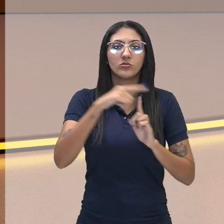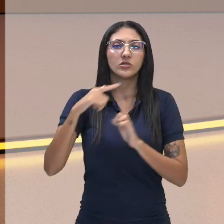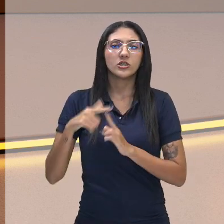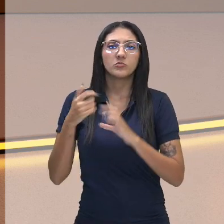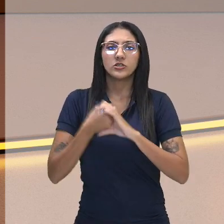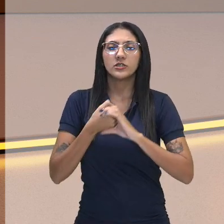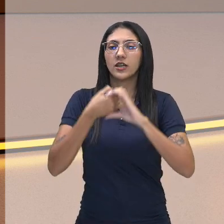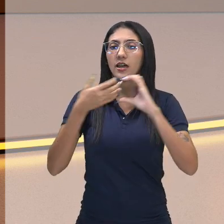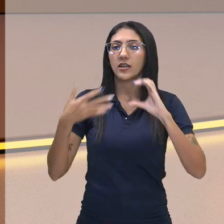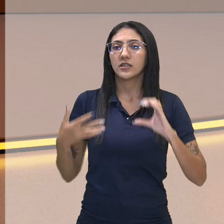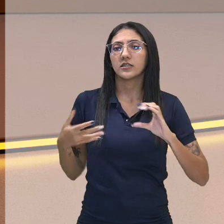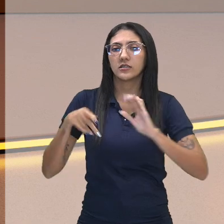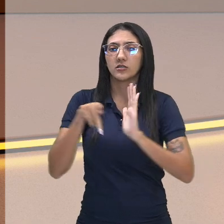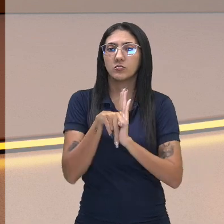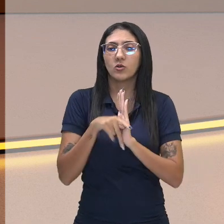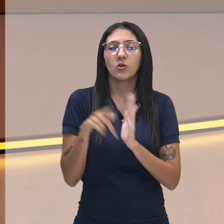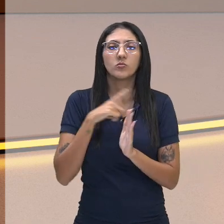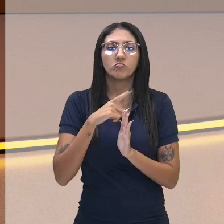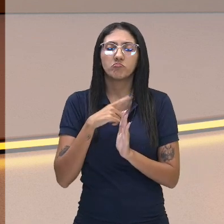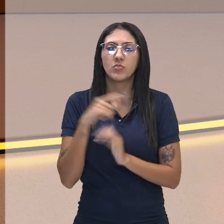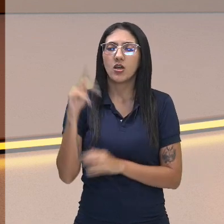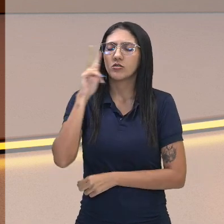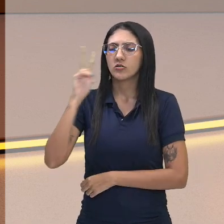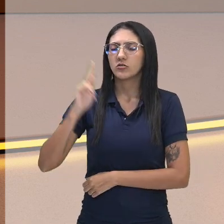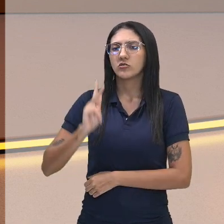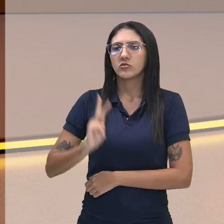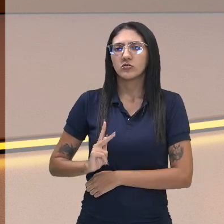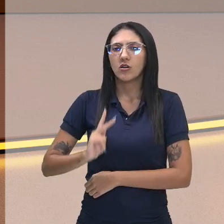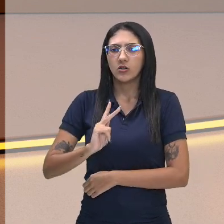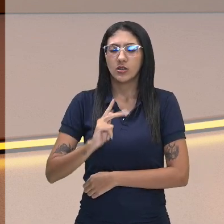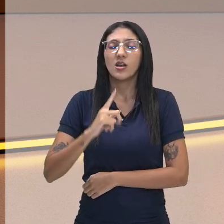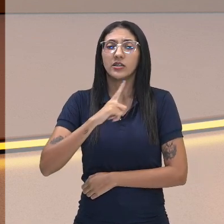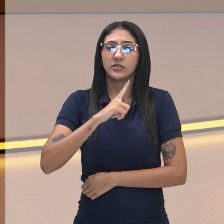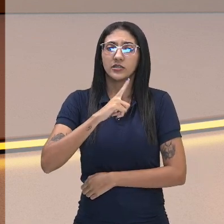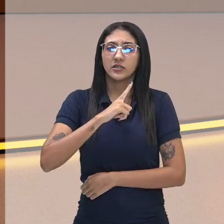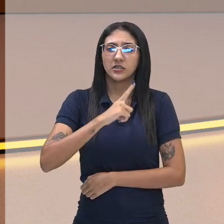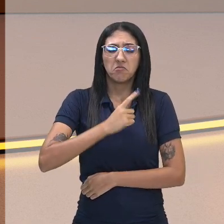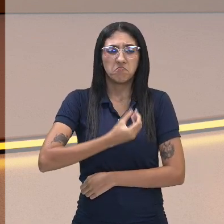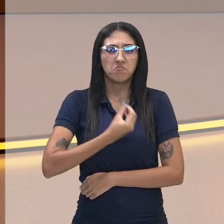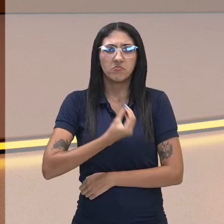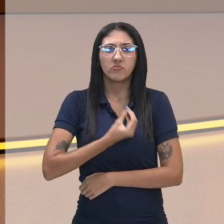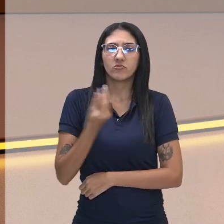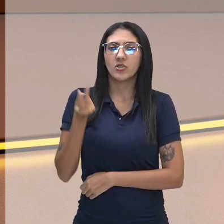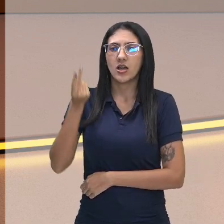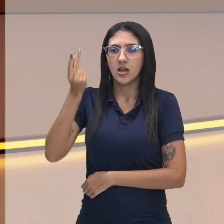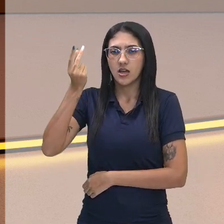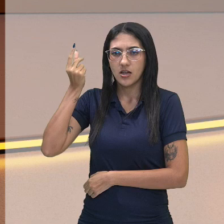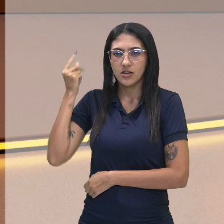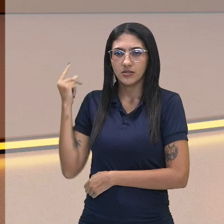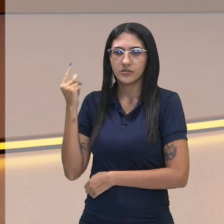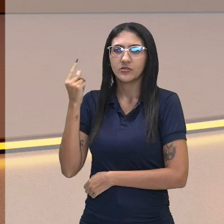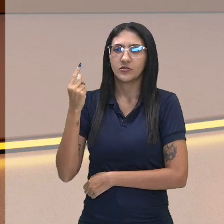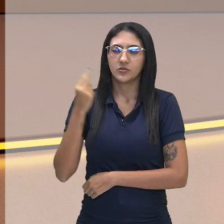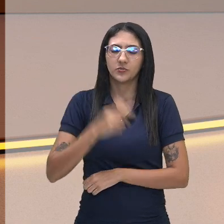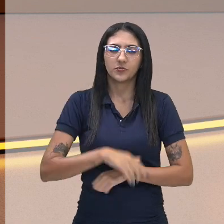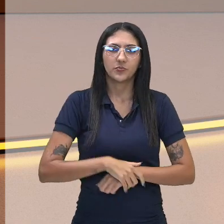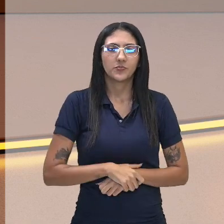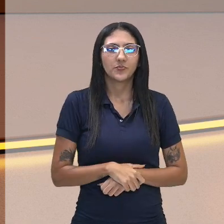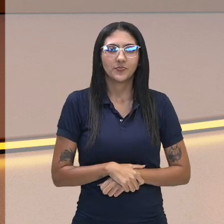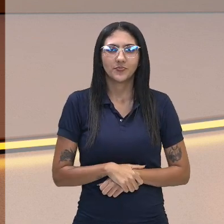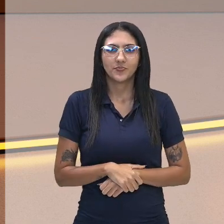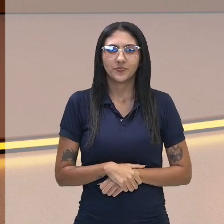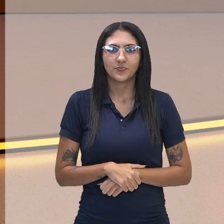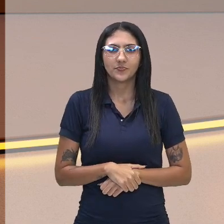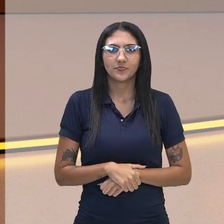desses registros históricos que pertenceram às sociedades antigas.